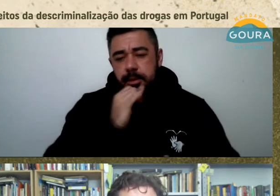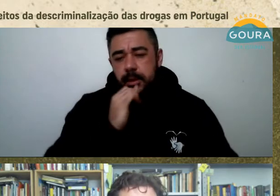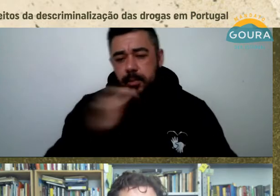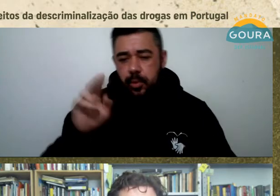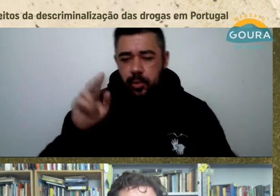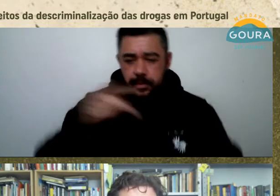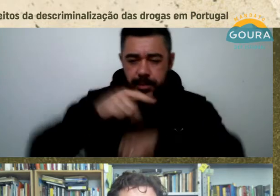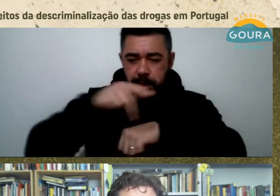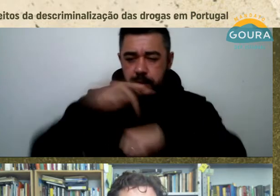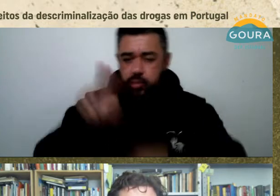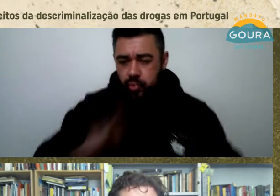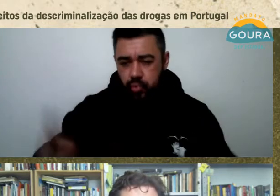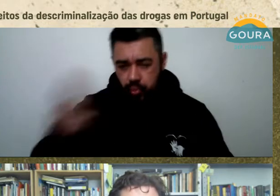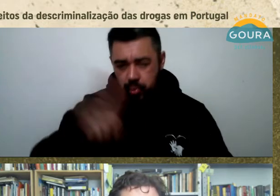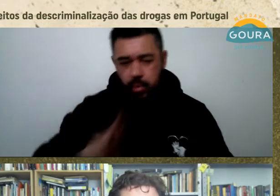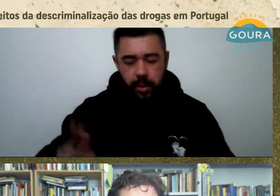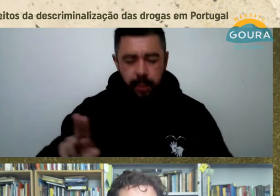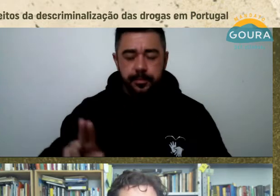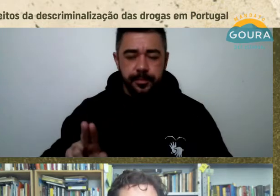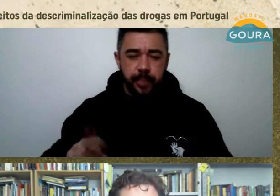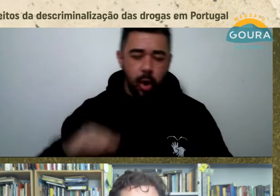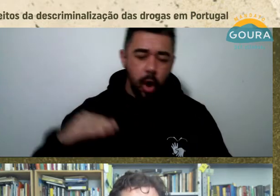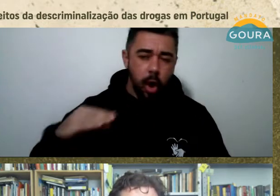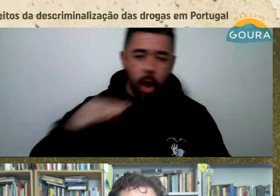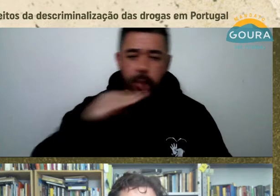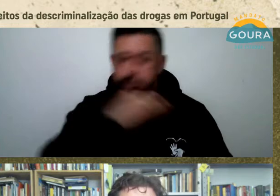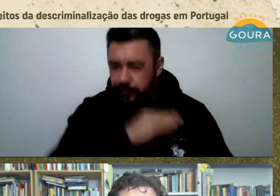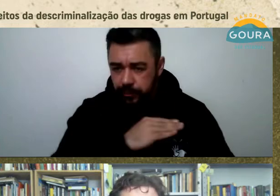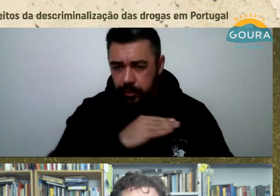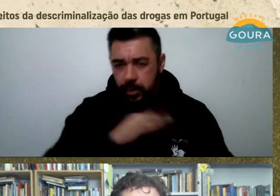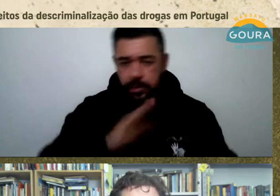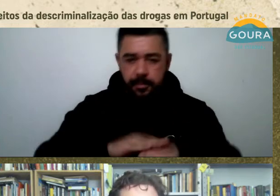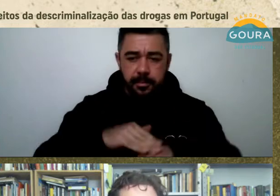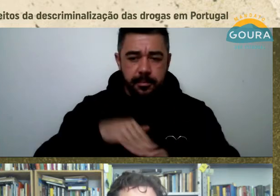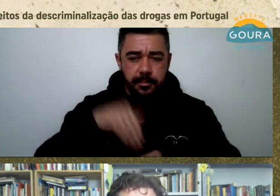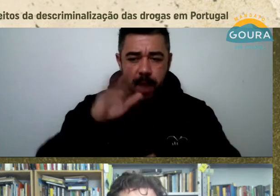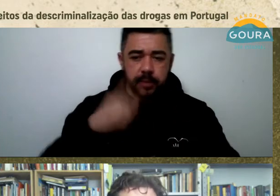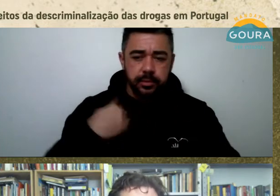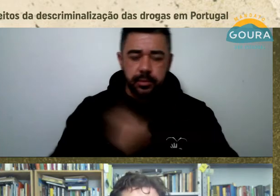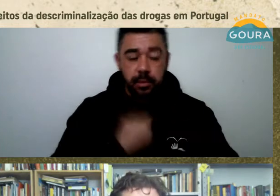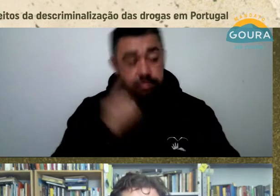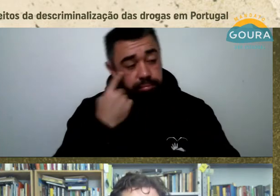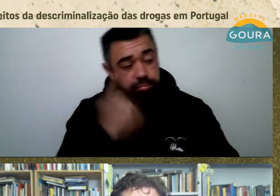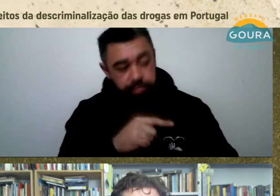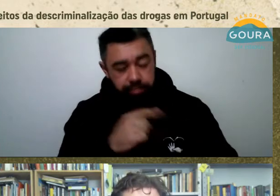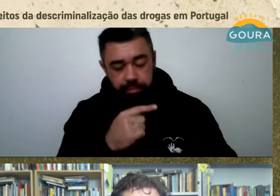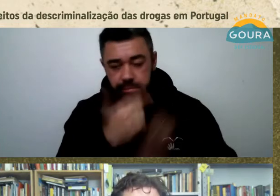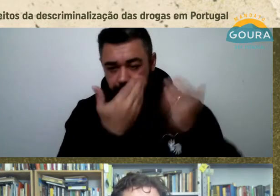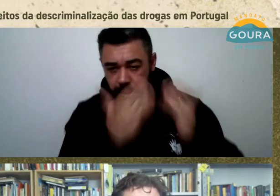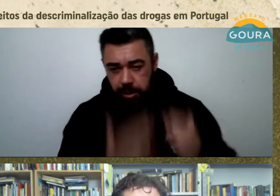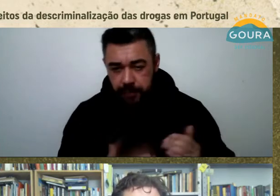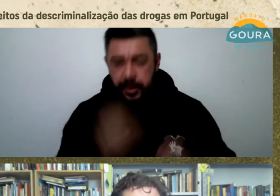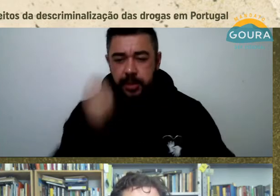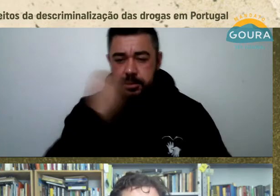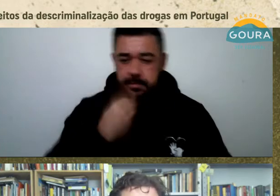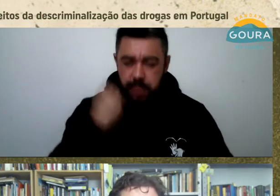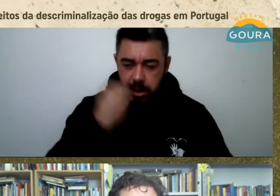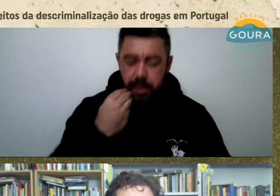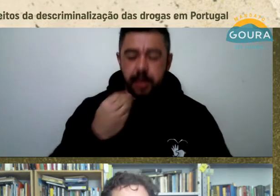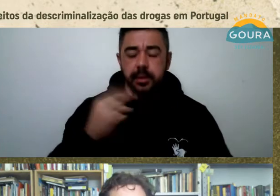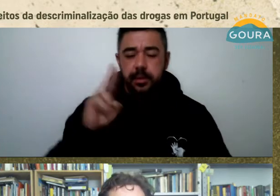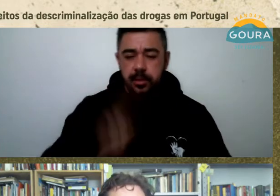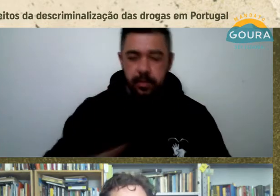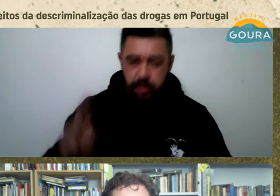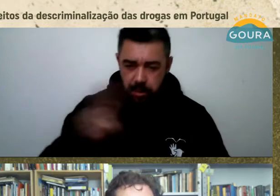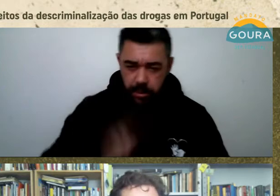é, obviamente, das mais citadas. A experiência uruguaia e a experiência canadiana são